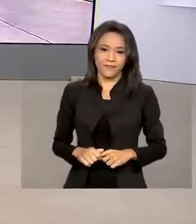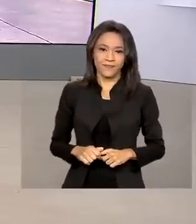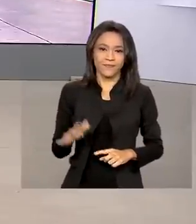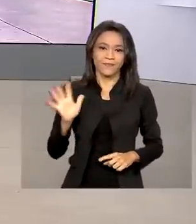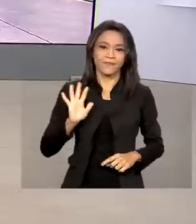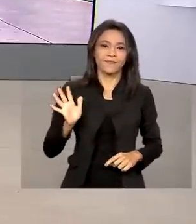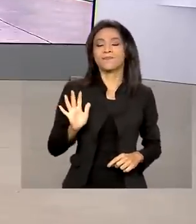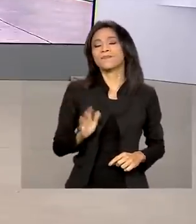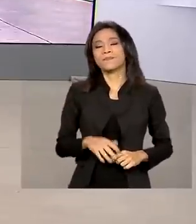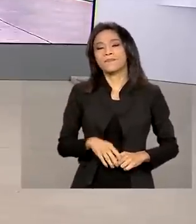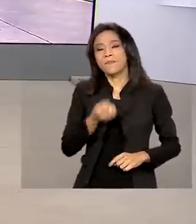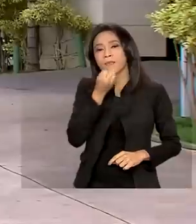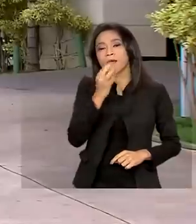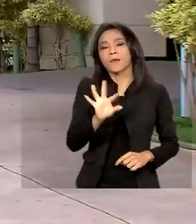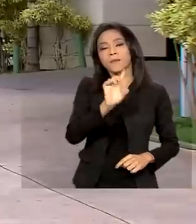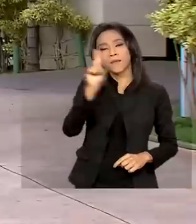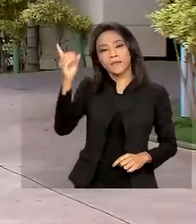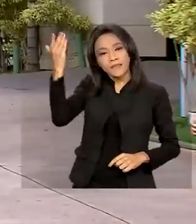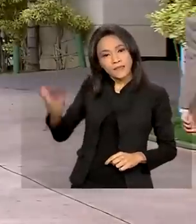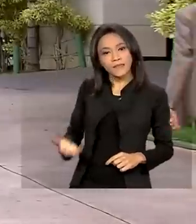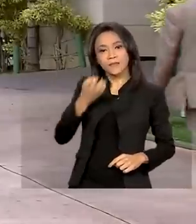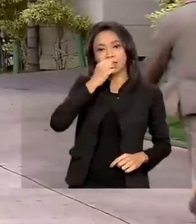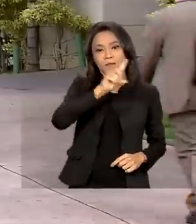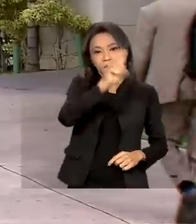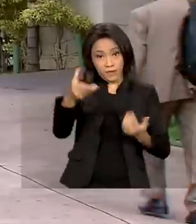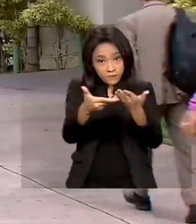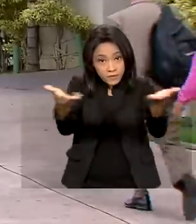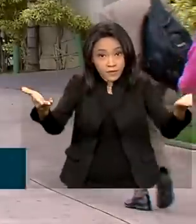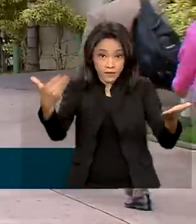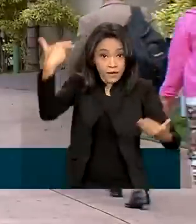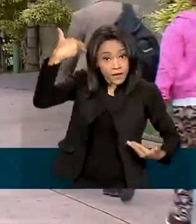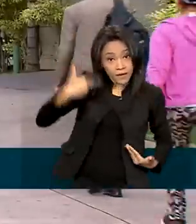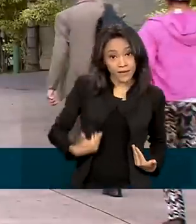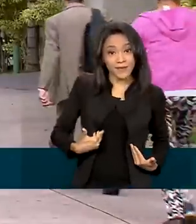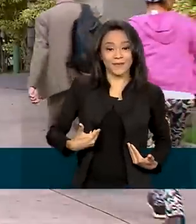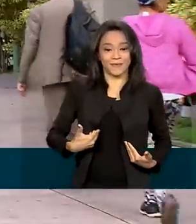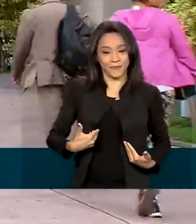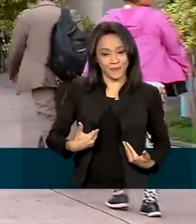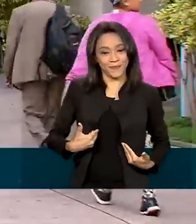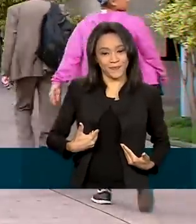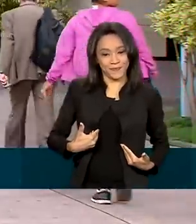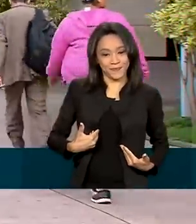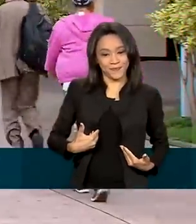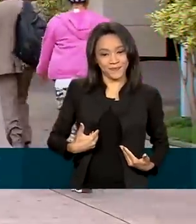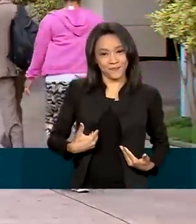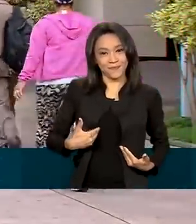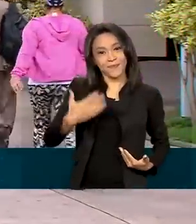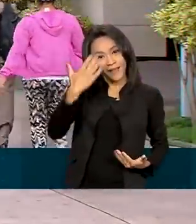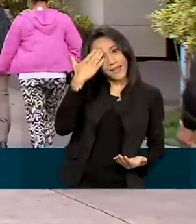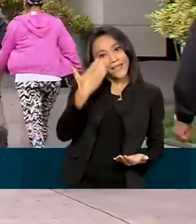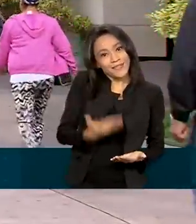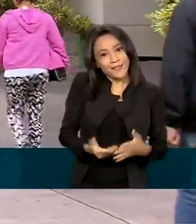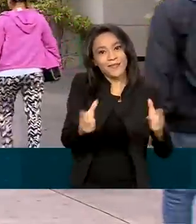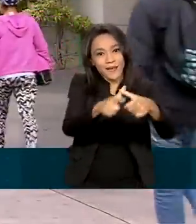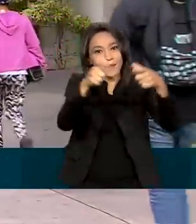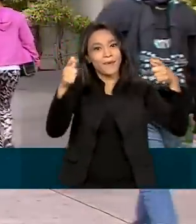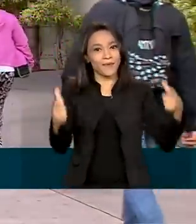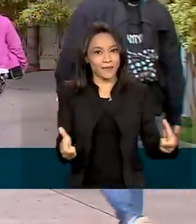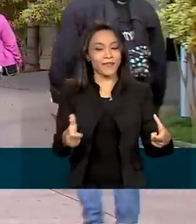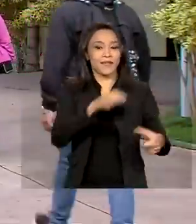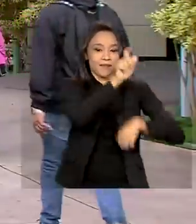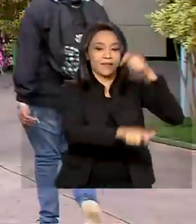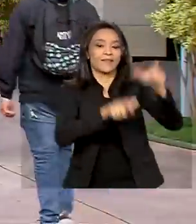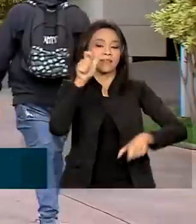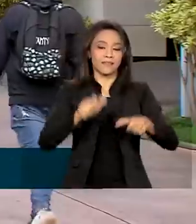Olá, Renata. Bom dia para você, bom dia a todos. Olha, e acredito, né, que boa parte da população aqui do Distrito Federal,